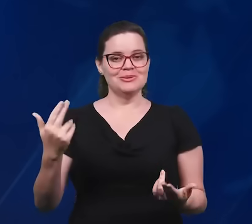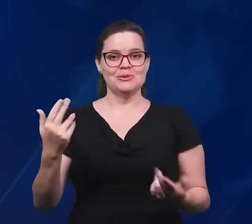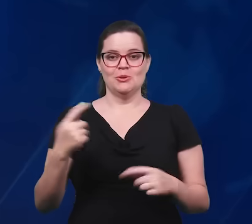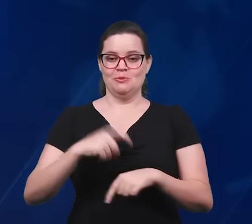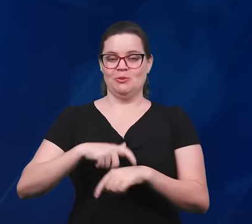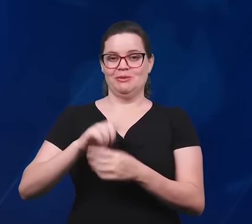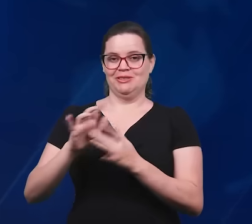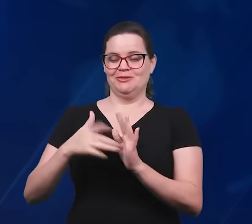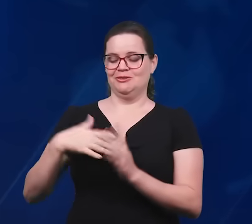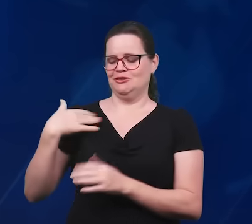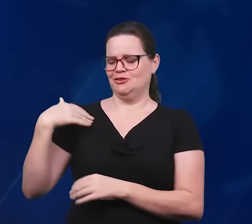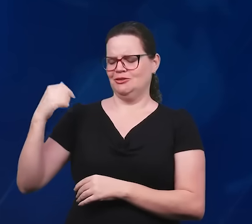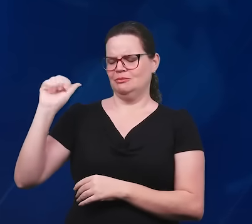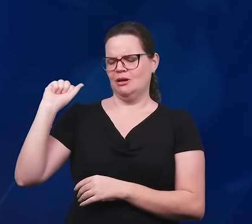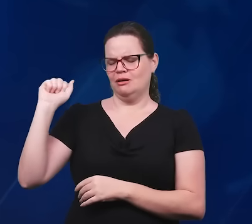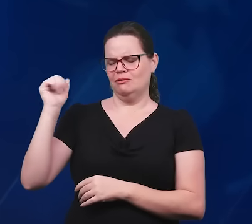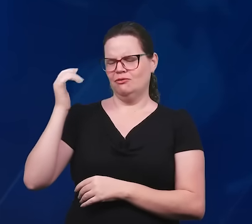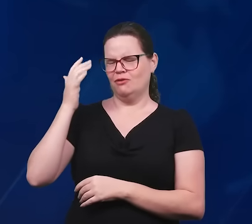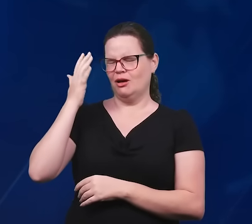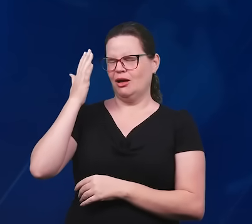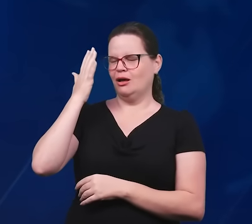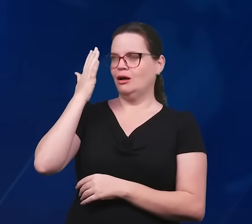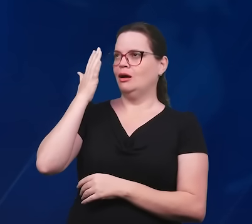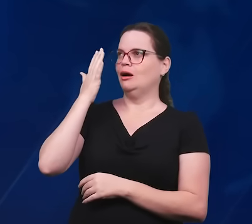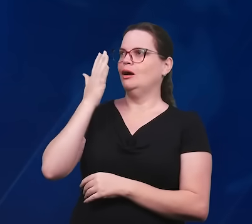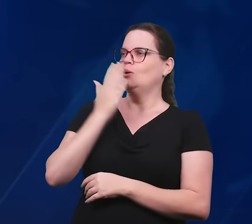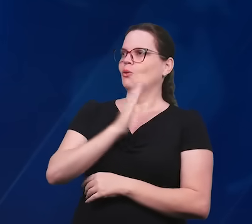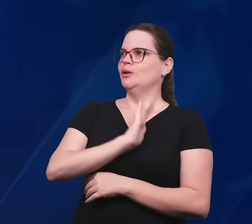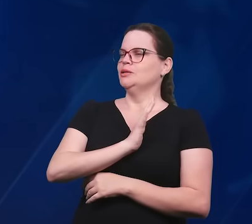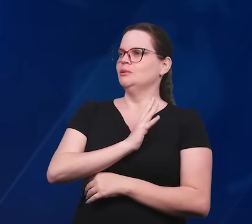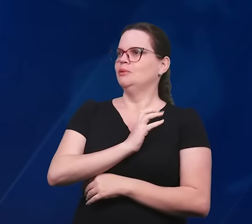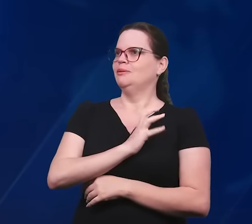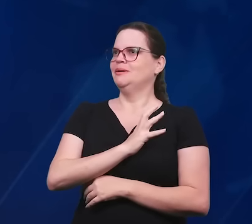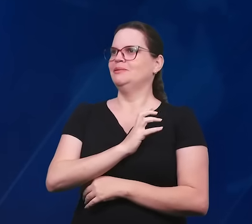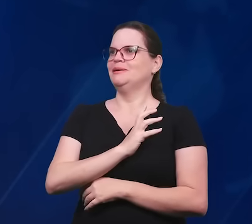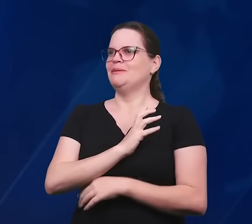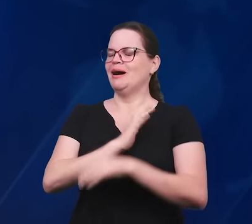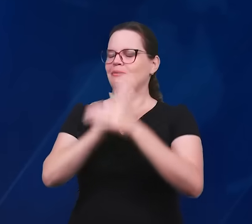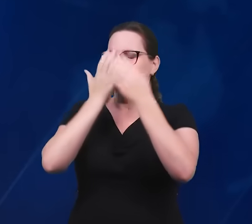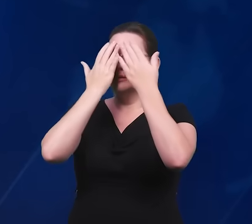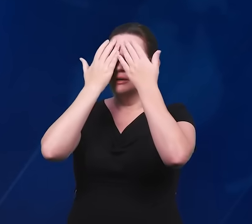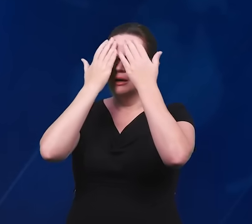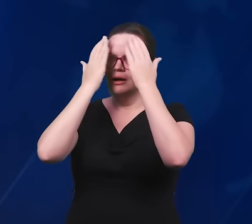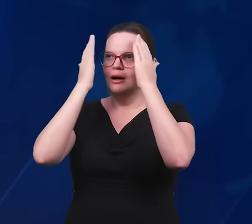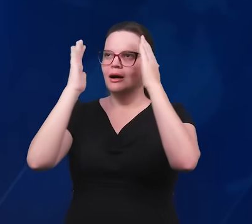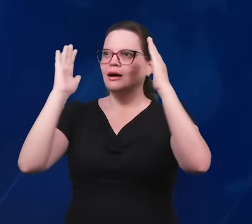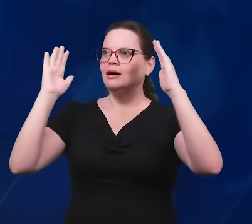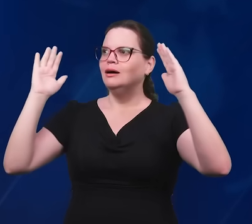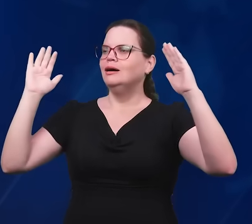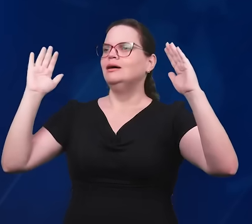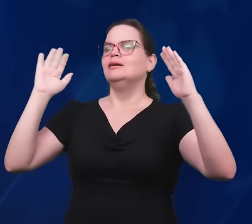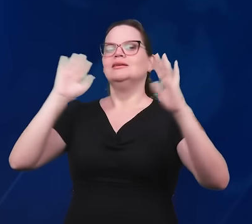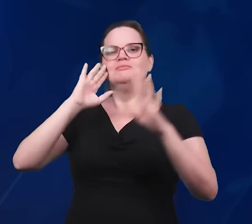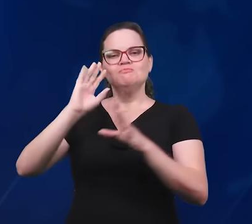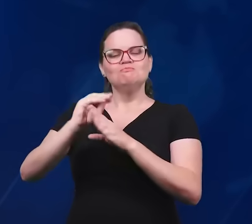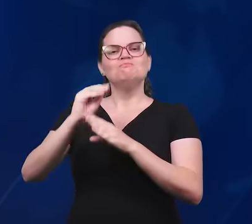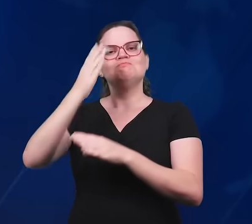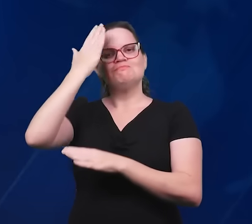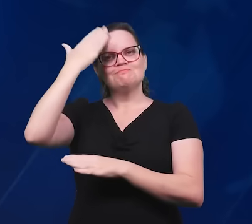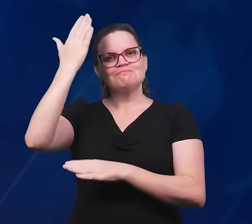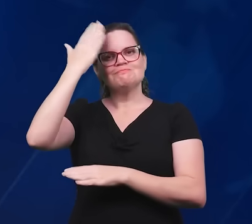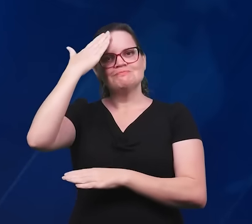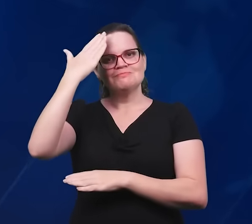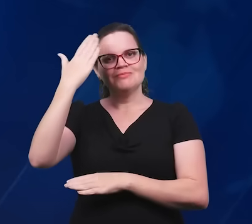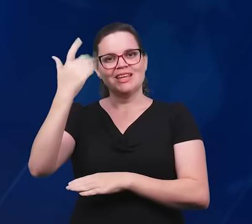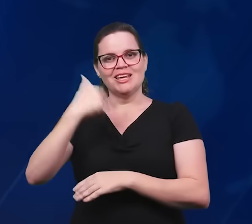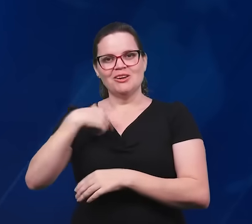coração, acontece o que aconteceu com aquele cego. Ele viu a Jesus e agora ele não